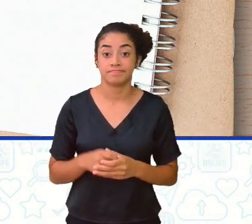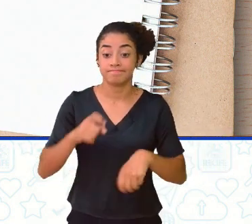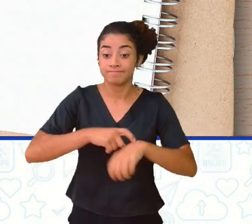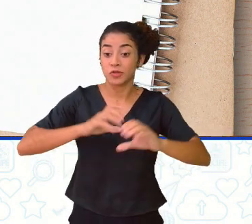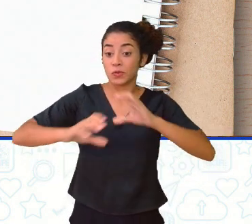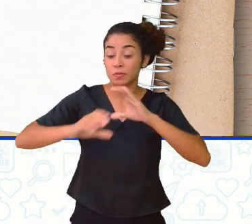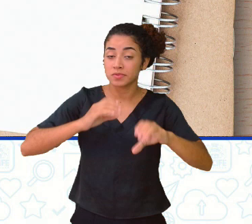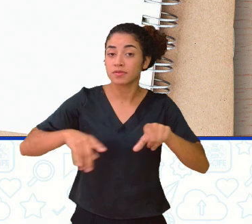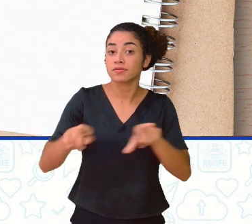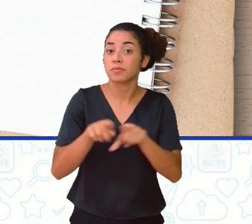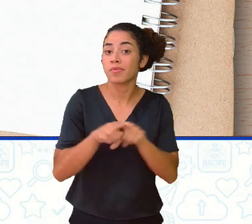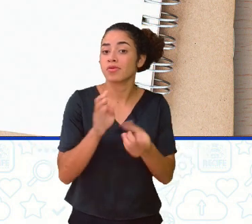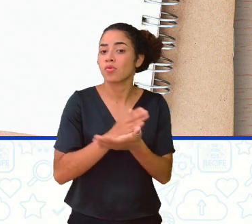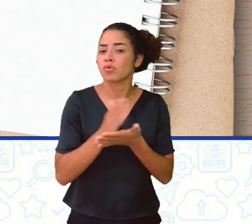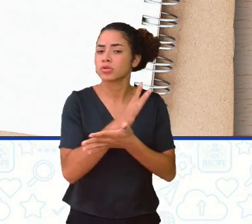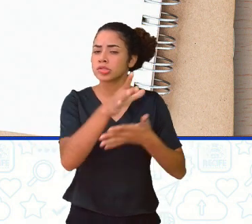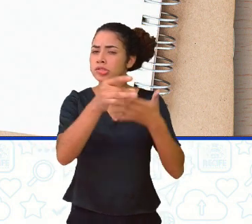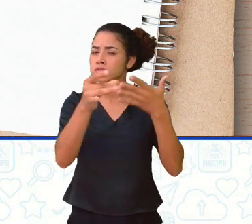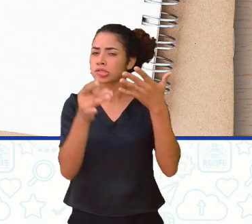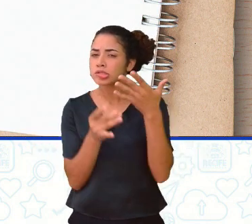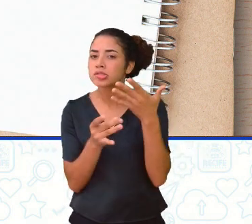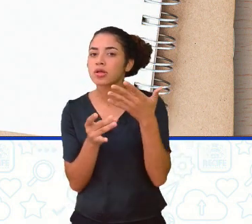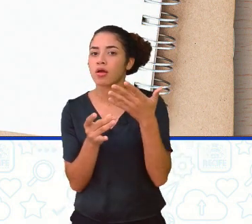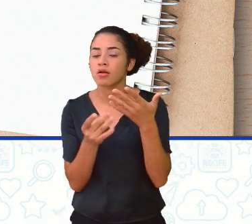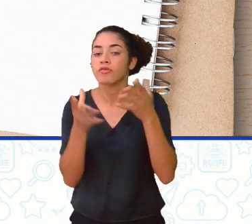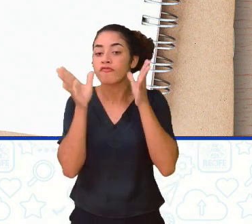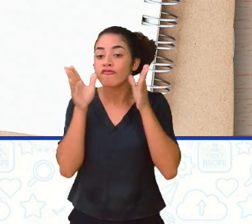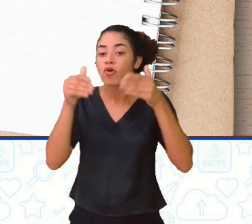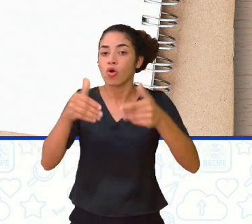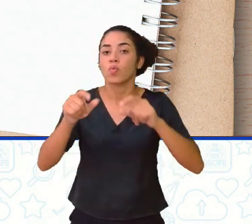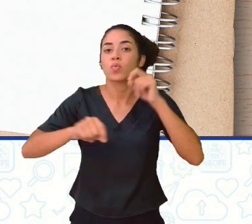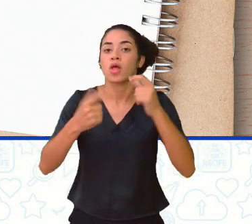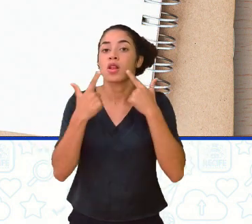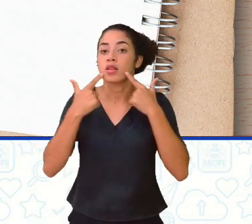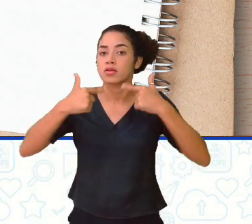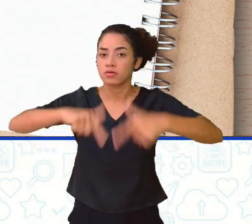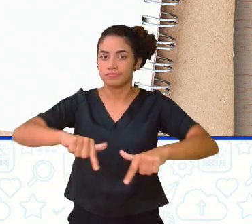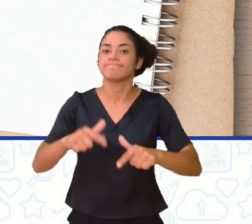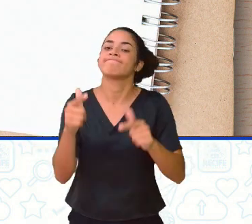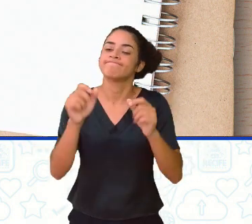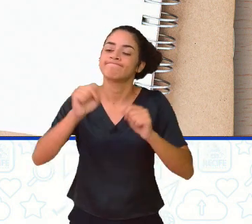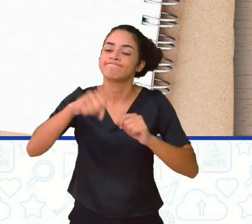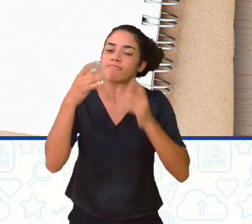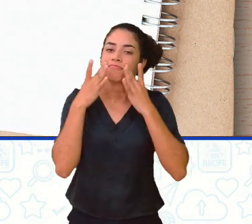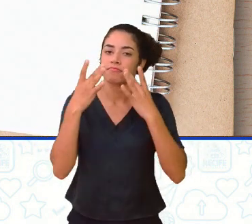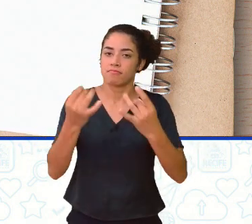as particularidades em relação à linguagem. Sim, atenção à linguagem,